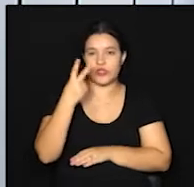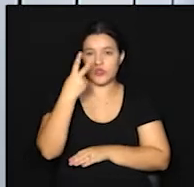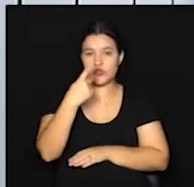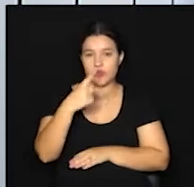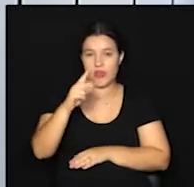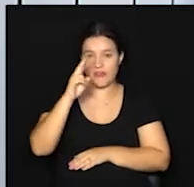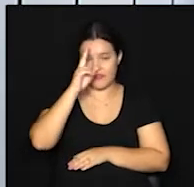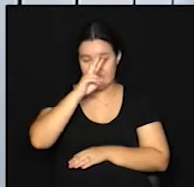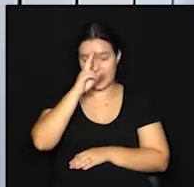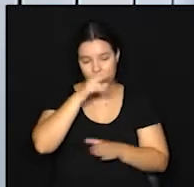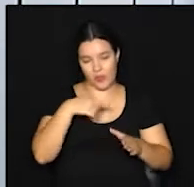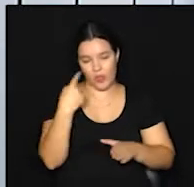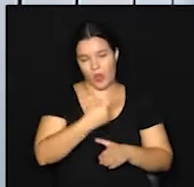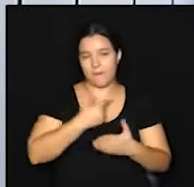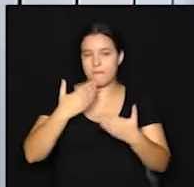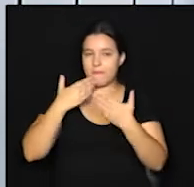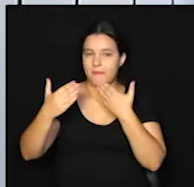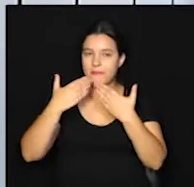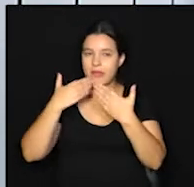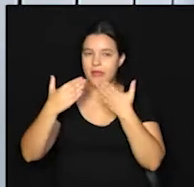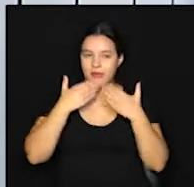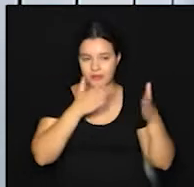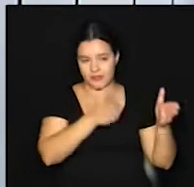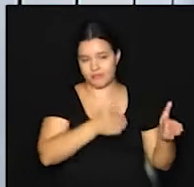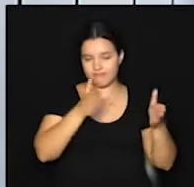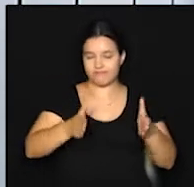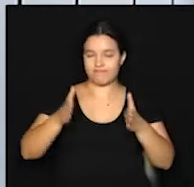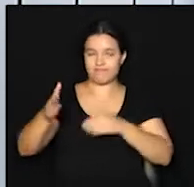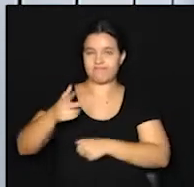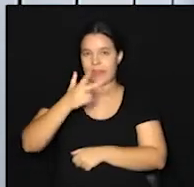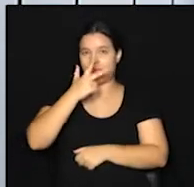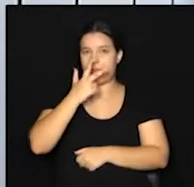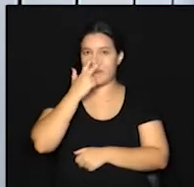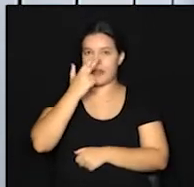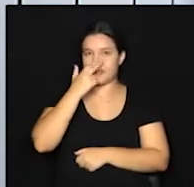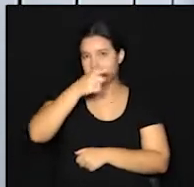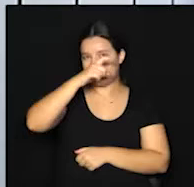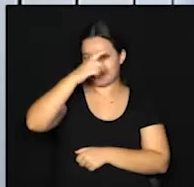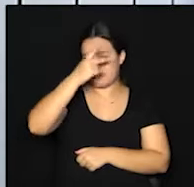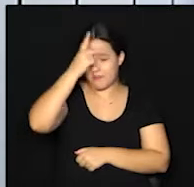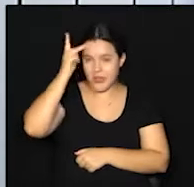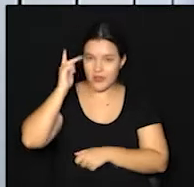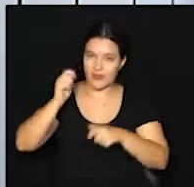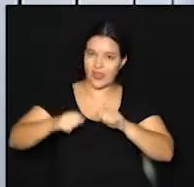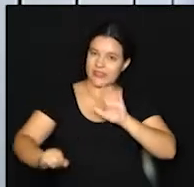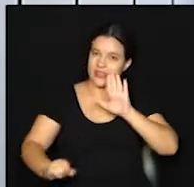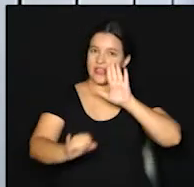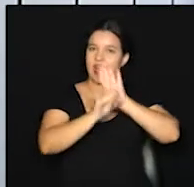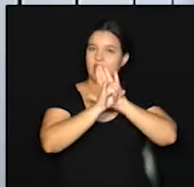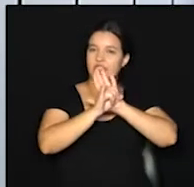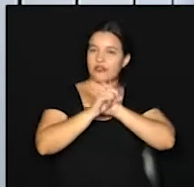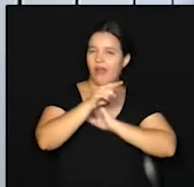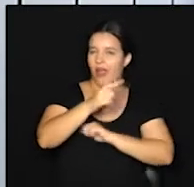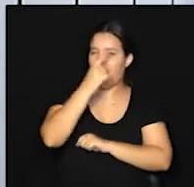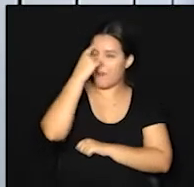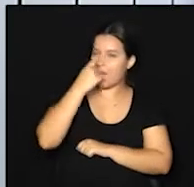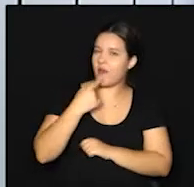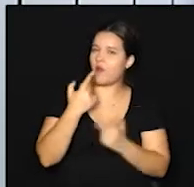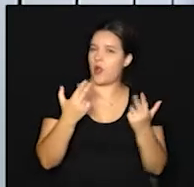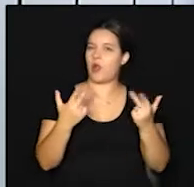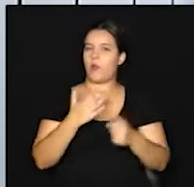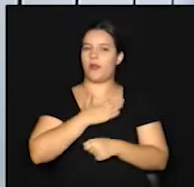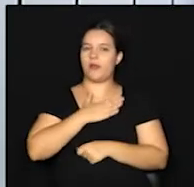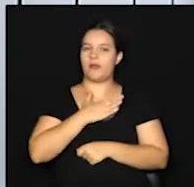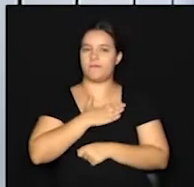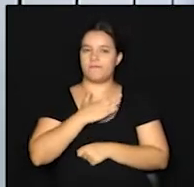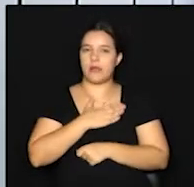para a gente ir abordando, porque as pessoas podem se enxergar ou algo no passado ou algo que estão vivendo agora. Primeiro, sobre a